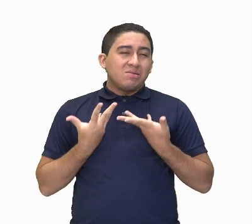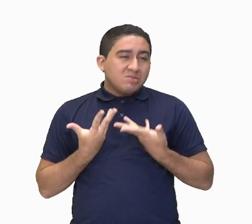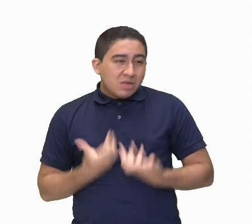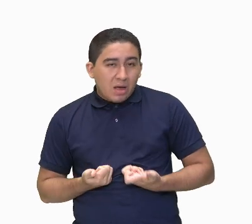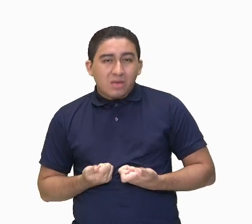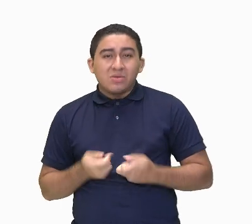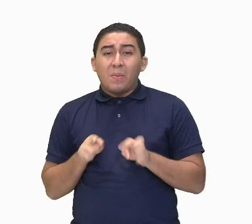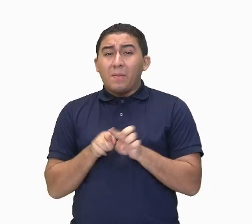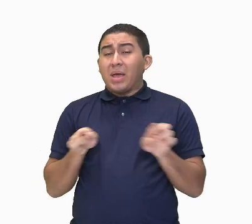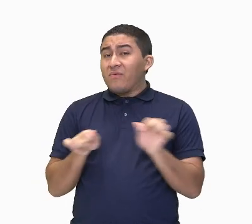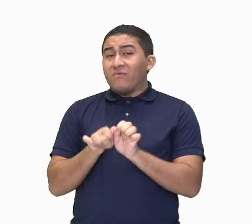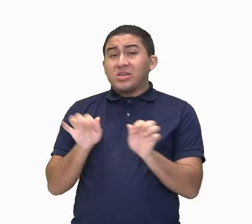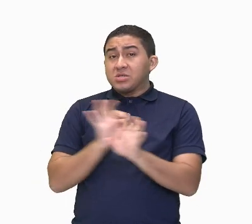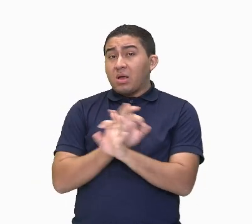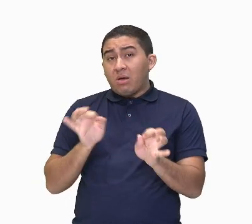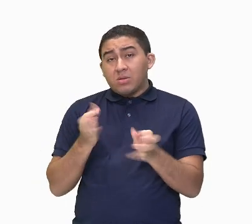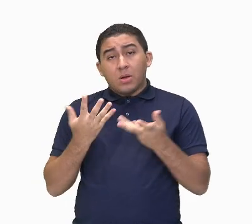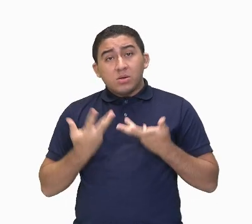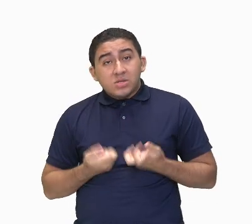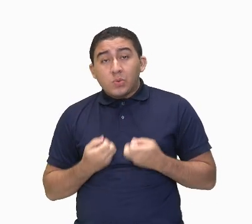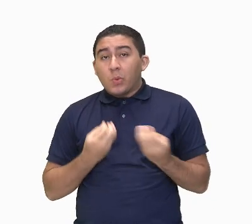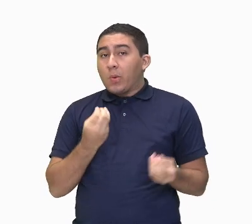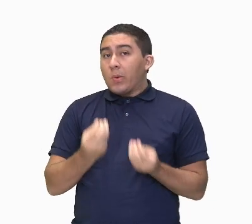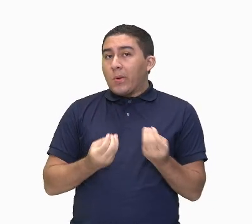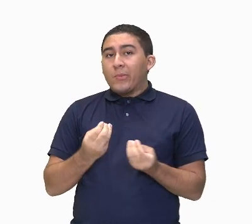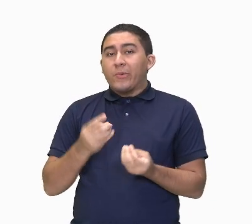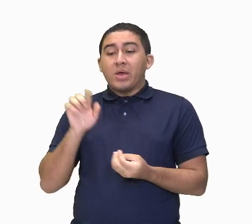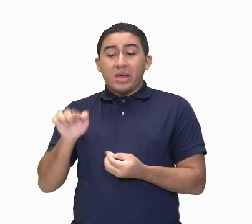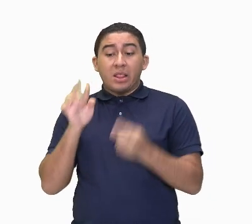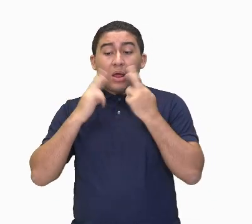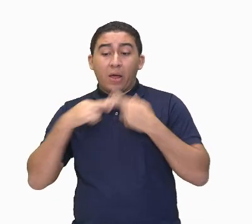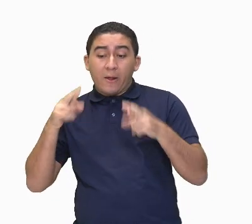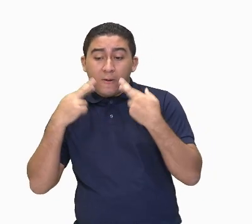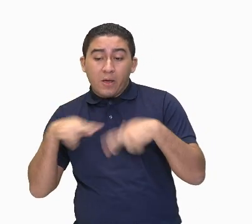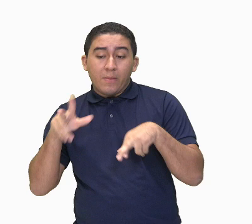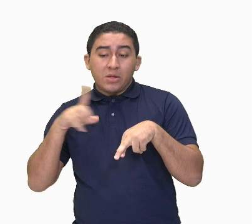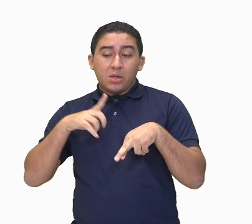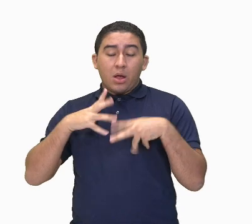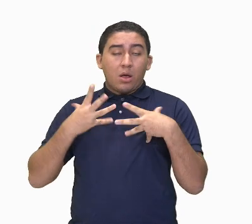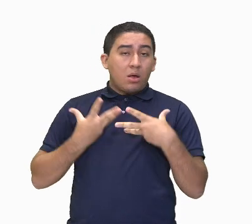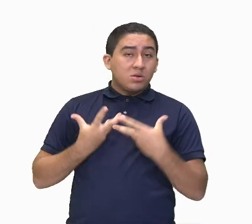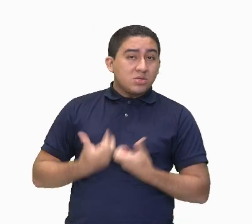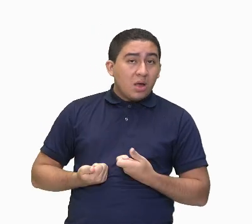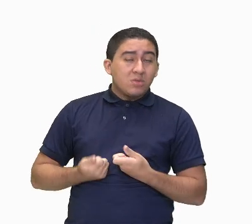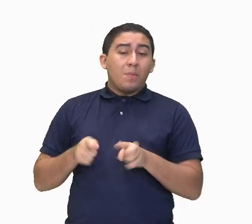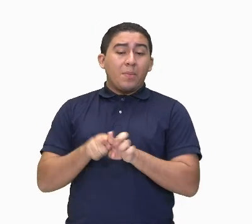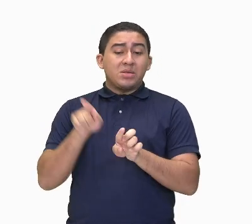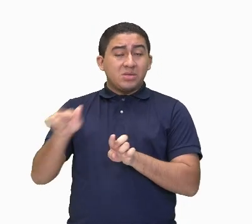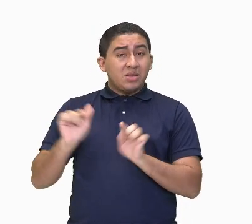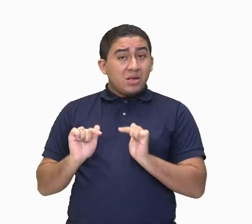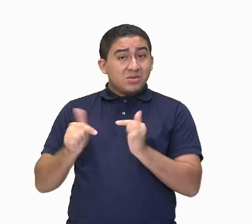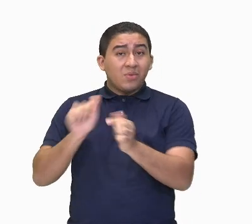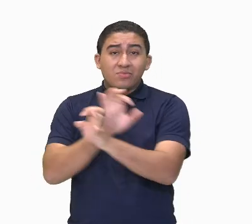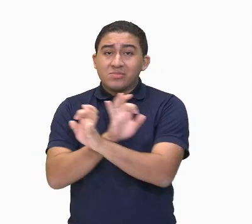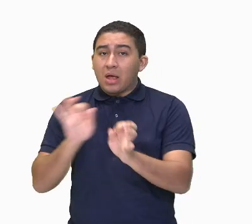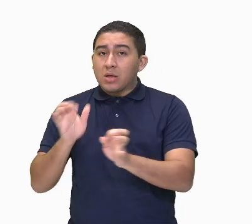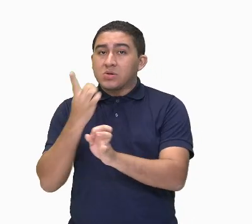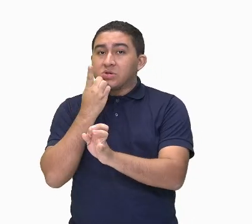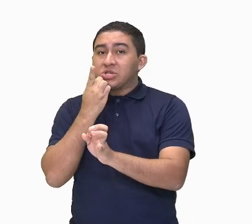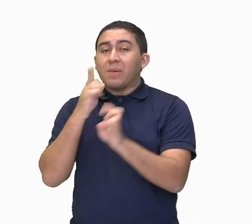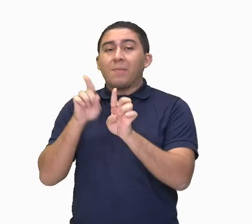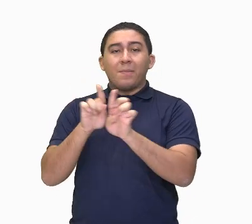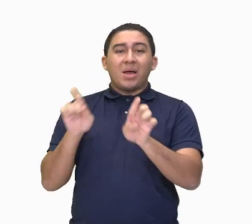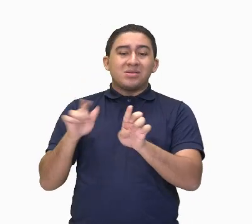mesmo sem esforço físico, né? Às vezes o idoso se queixa que está cansado, às vezes ele nem fez nenhuma atividade no dia,